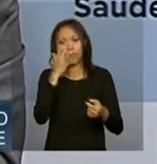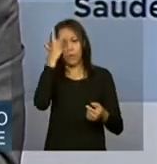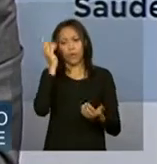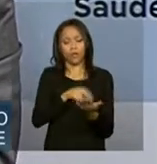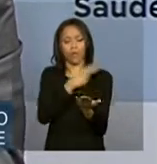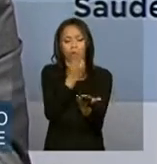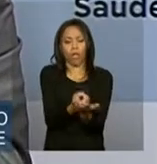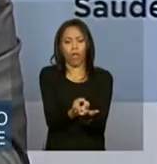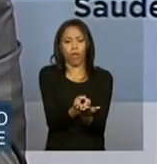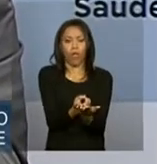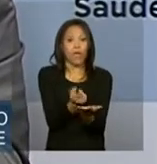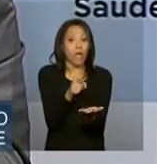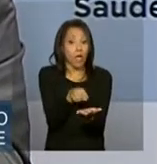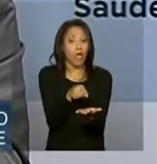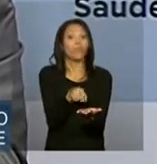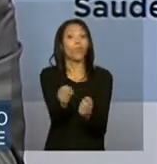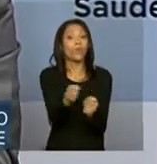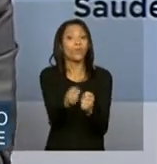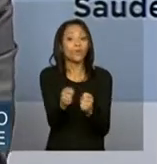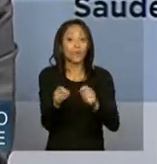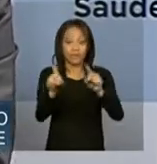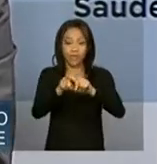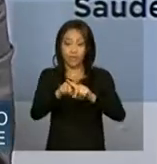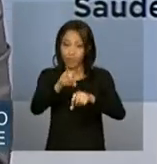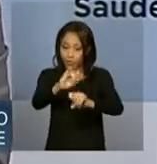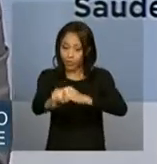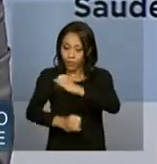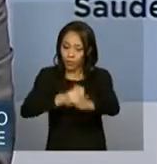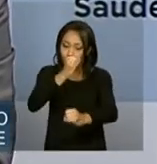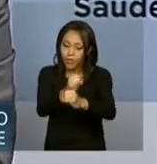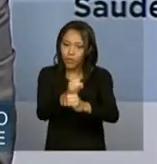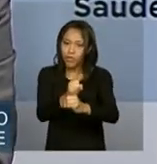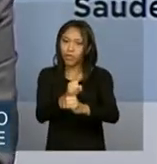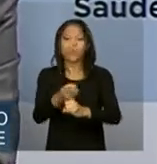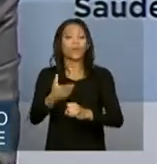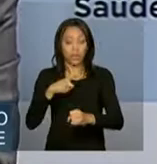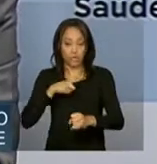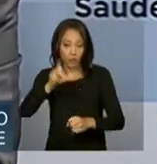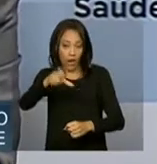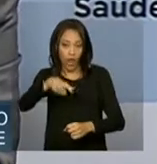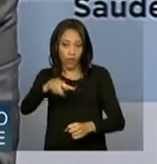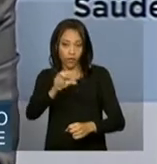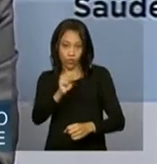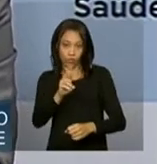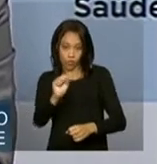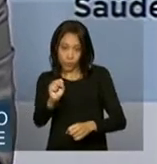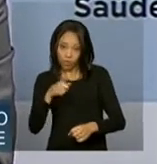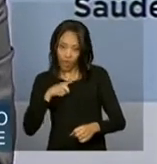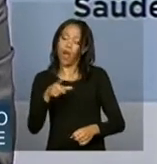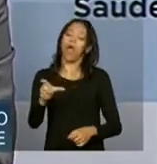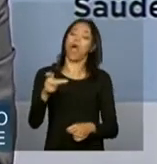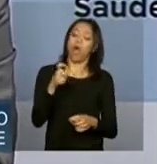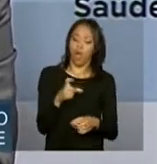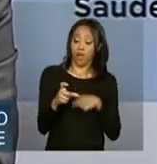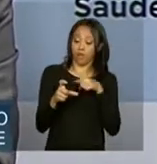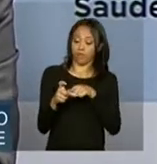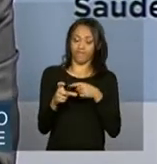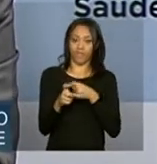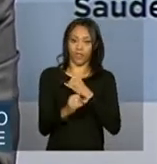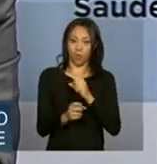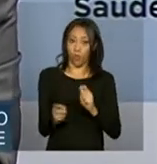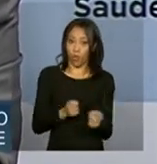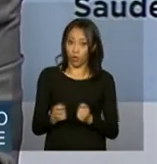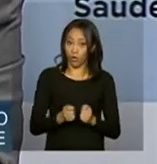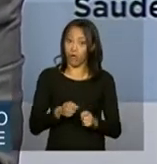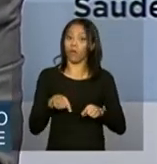AIH eletrônica. Ela permite o cruzamento imediato pelo número do cartão SUS. Nós desenvolvemos, vocês sabem, em 2012,